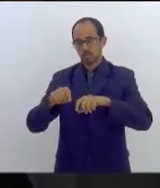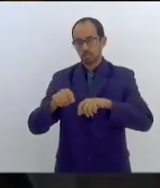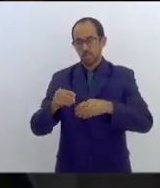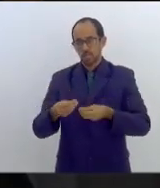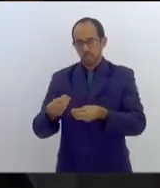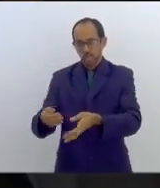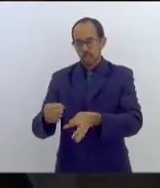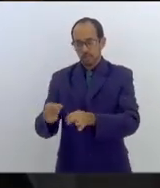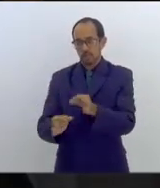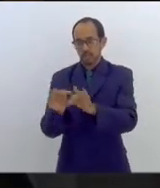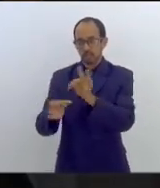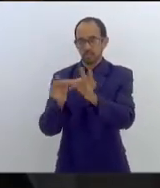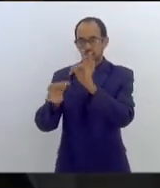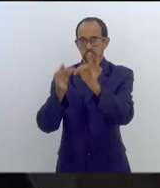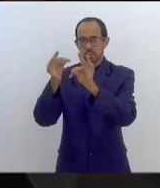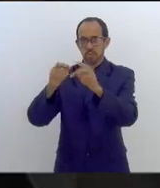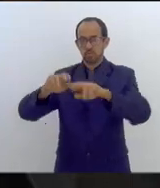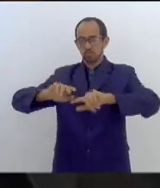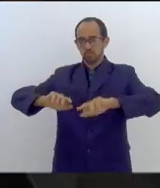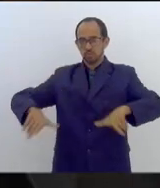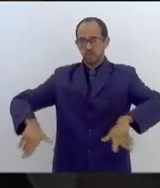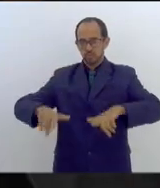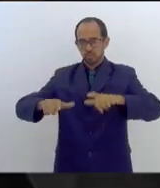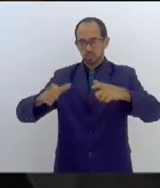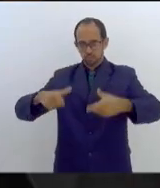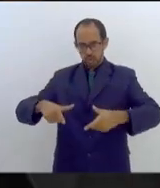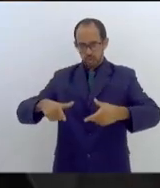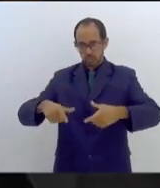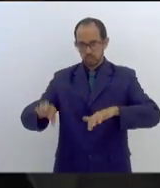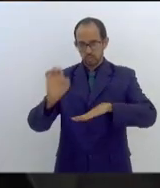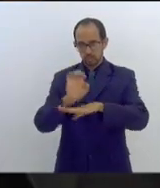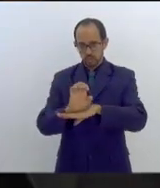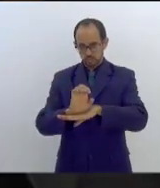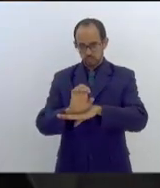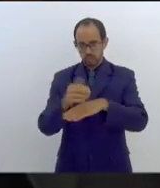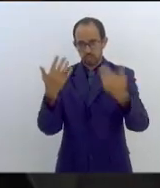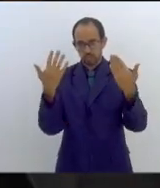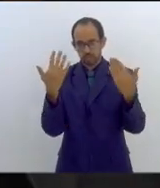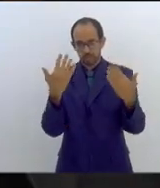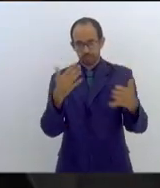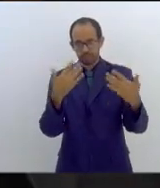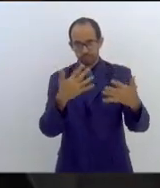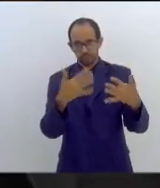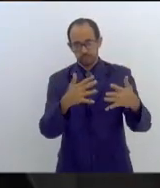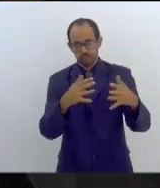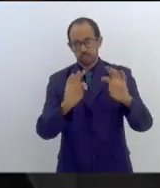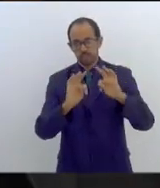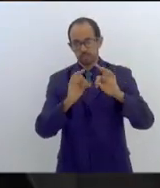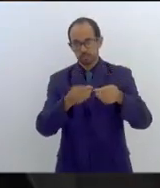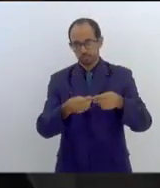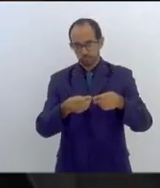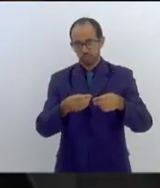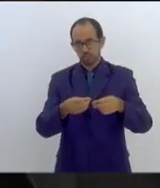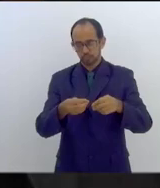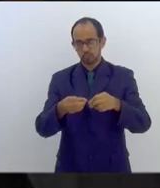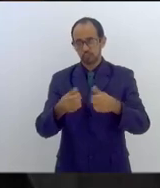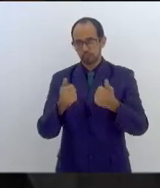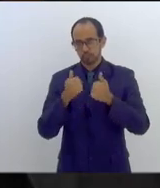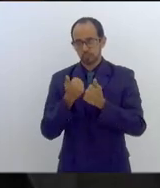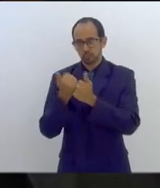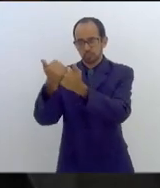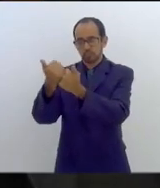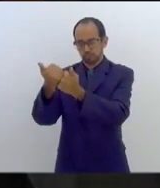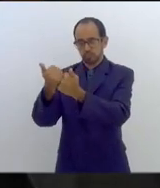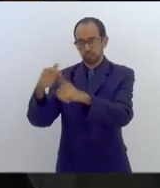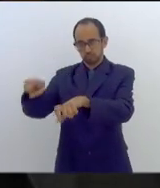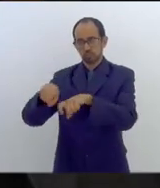tecnologia aos diferentes lugares do Estado. Então, eu quero parabenizar a todos os extensionistas do Estado do Rio de